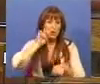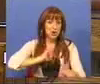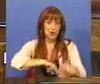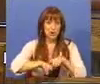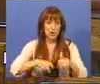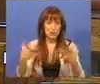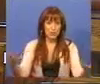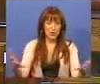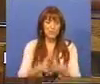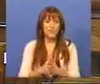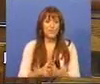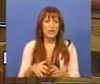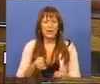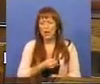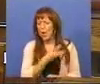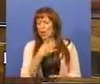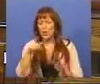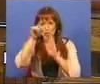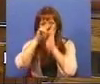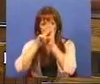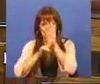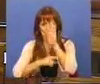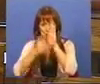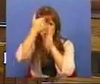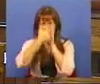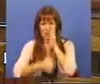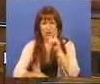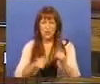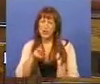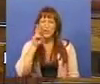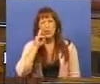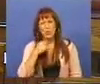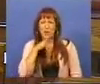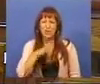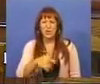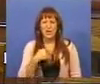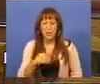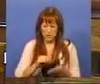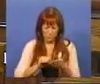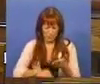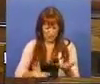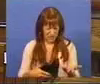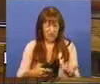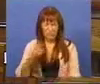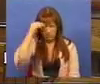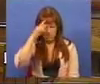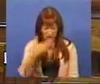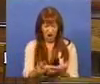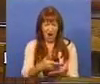que há um conjunto de normas, perdoem-me que o diga, que têm redações